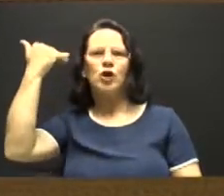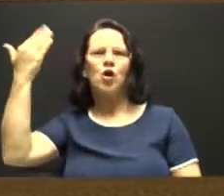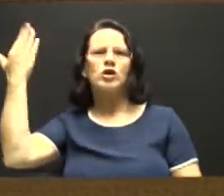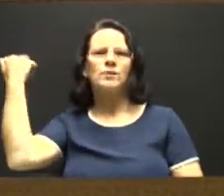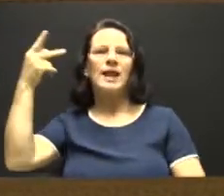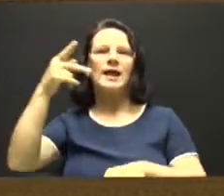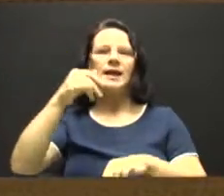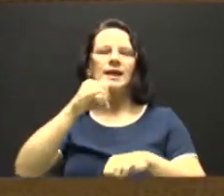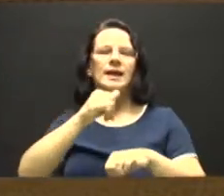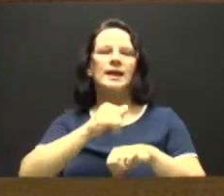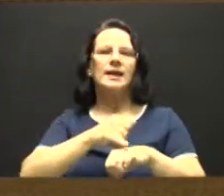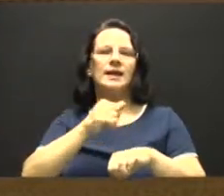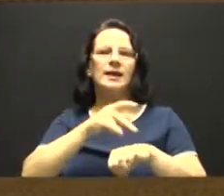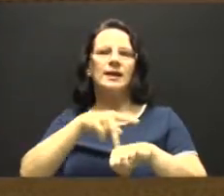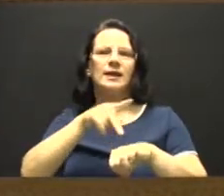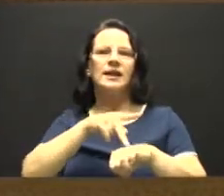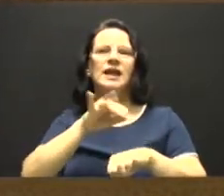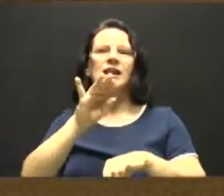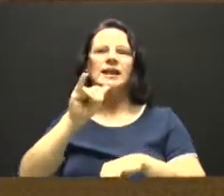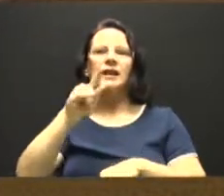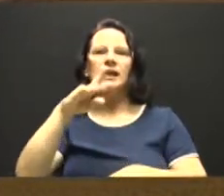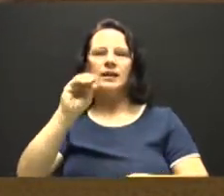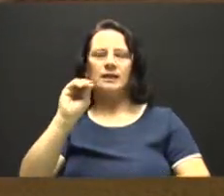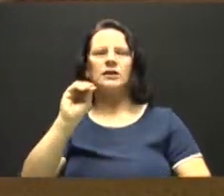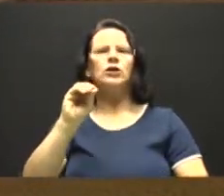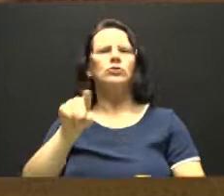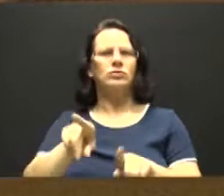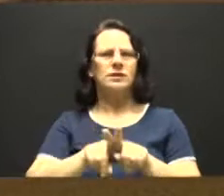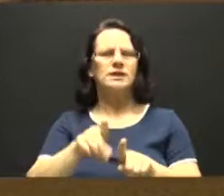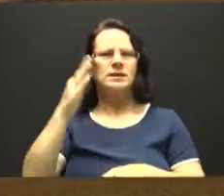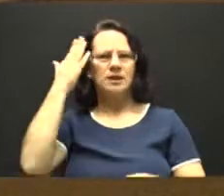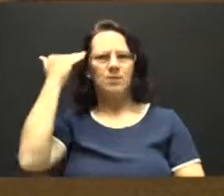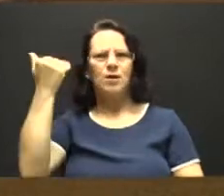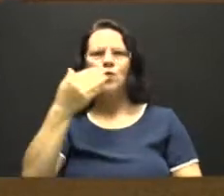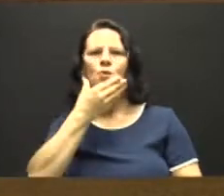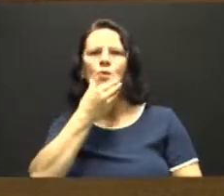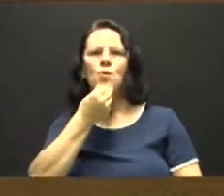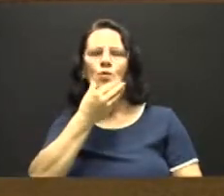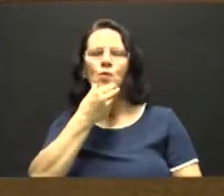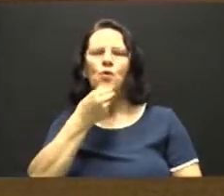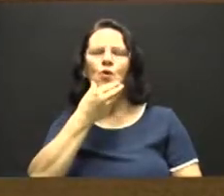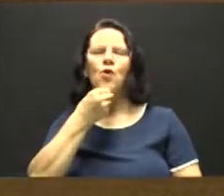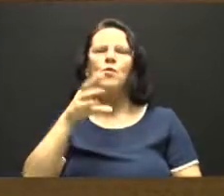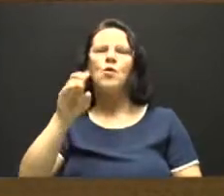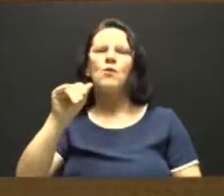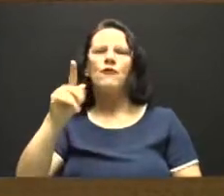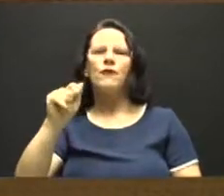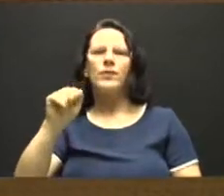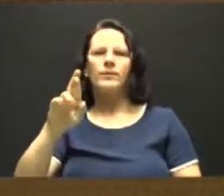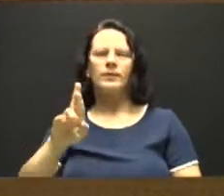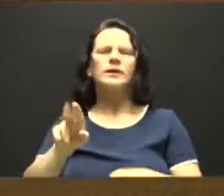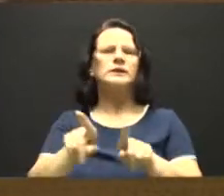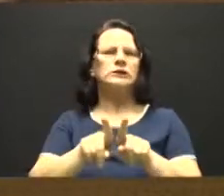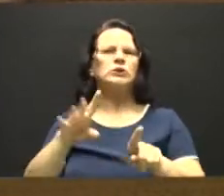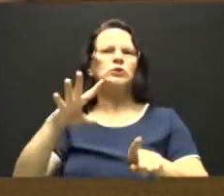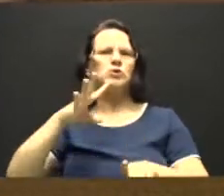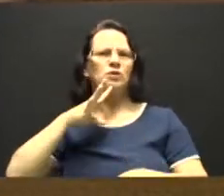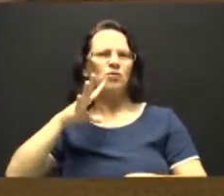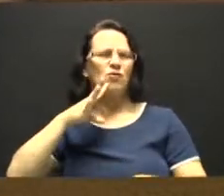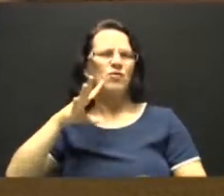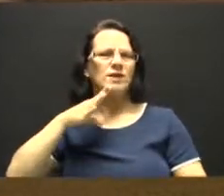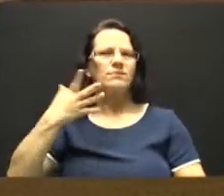professor de antropologia filosófica o homem é o mufá beber o homem que